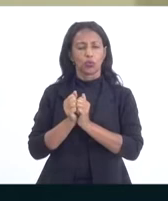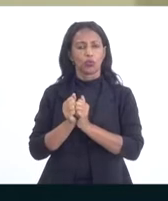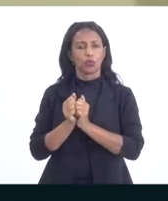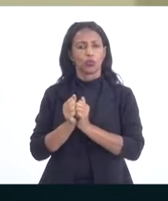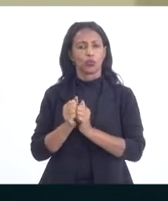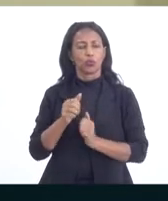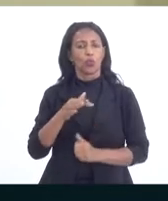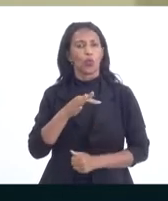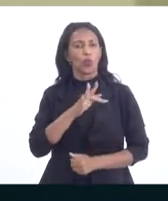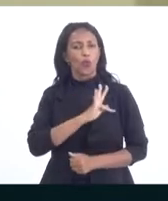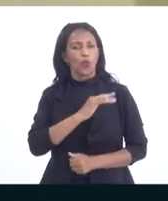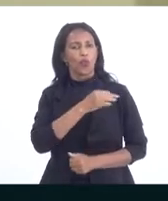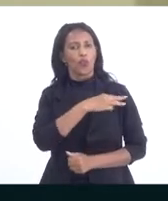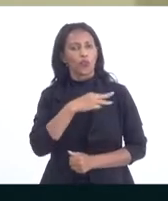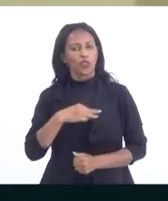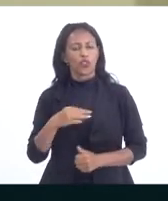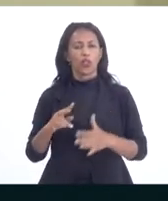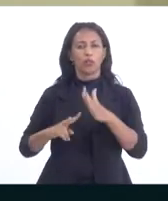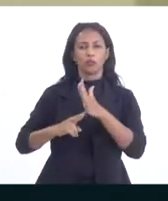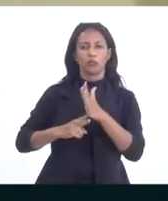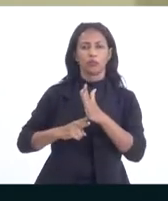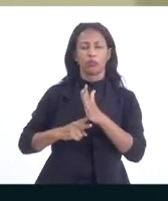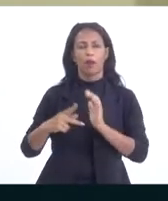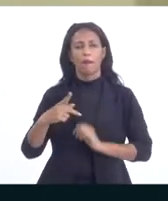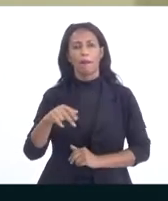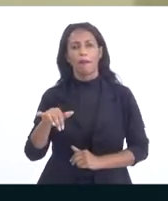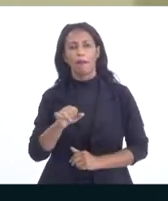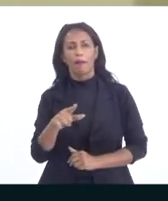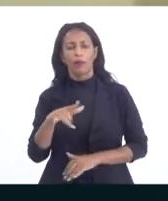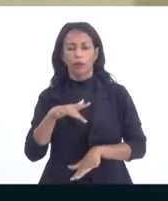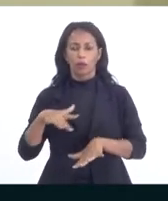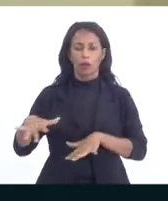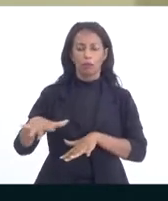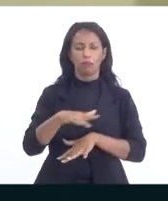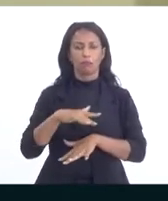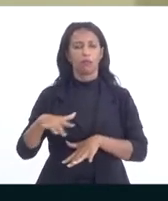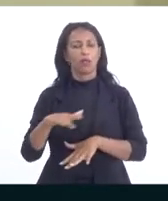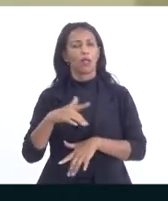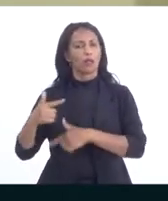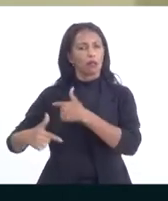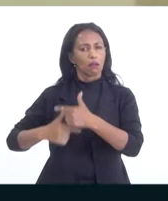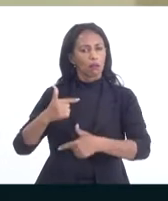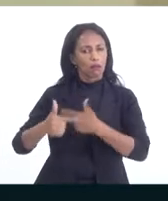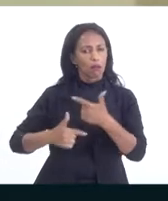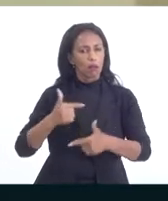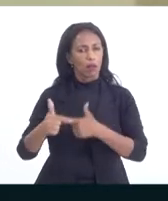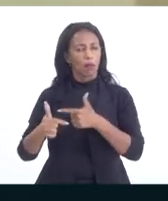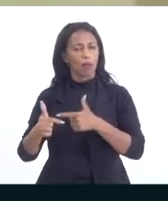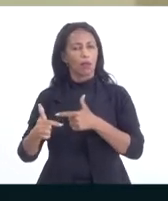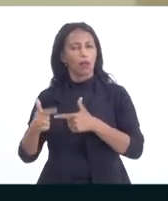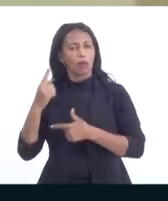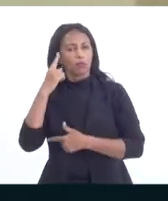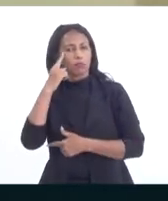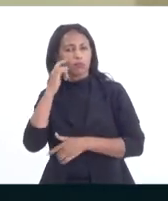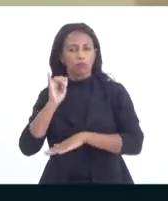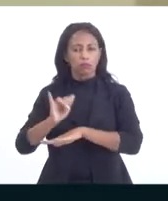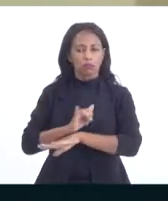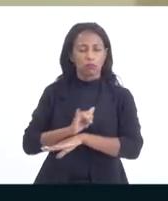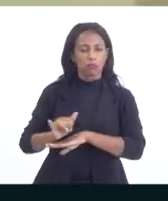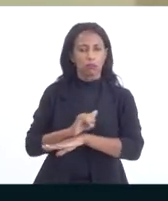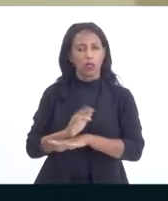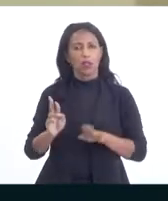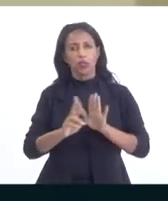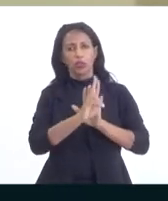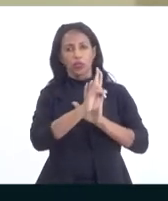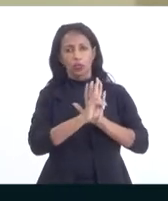a Firjan, junto com os sindicatos patronais relacionados às indústrias, trabalhando perspectiva da gente trabalhar um amplo